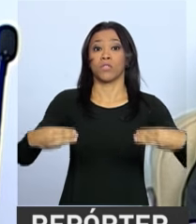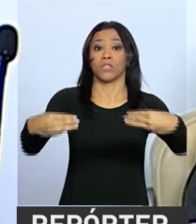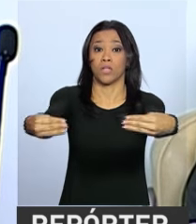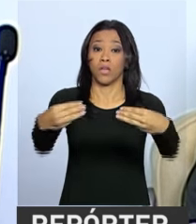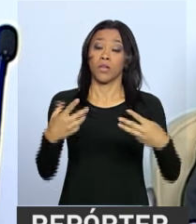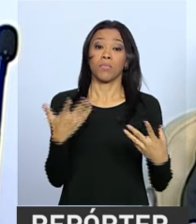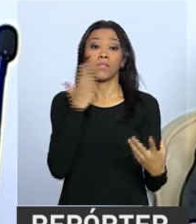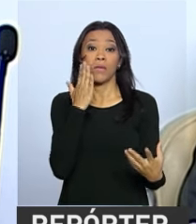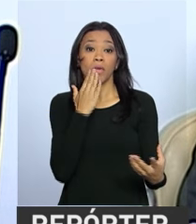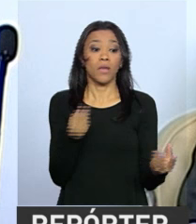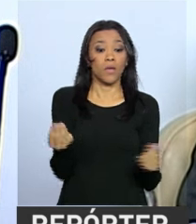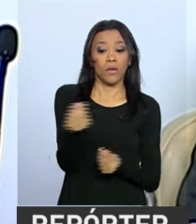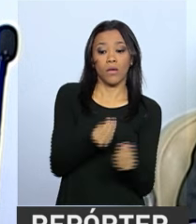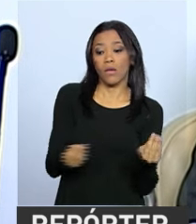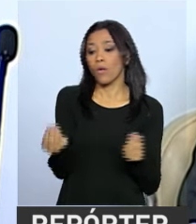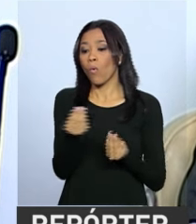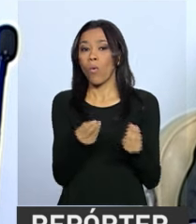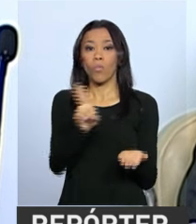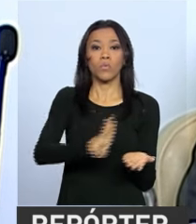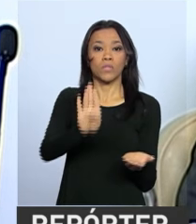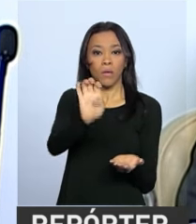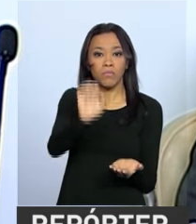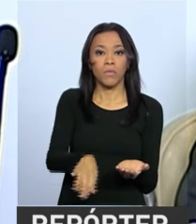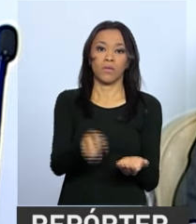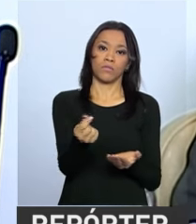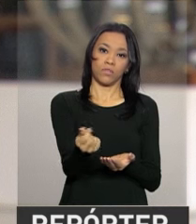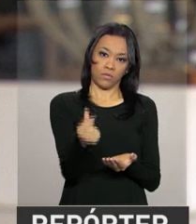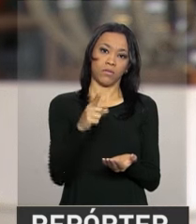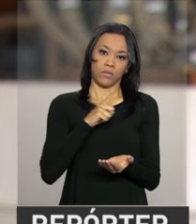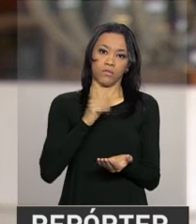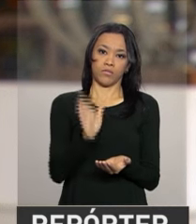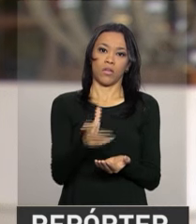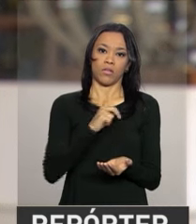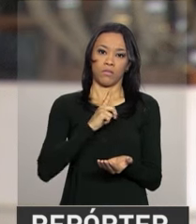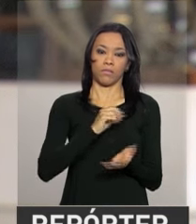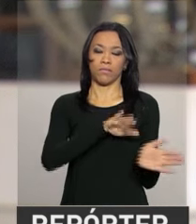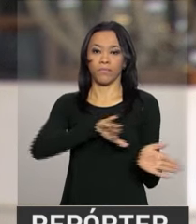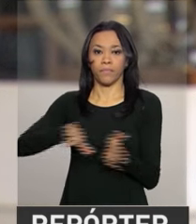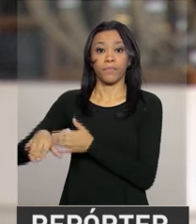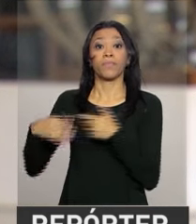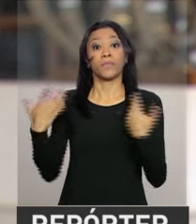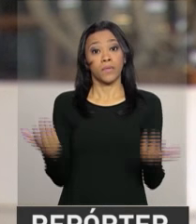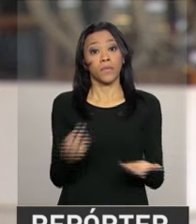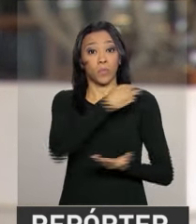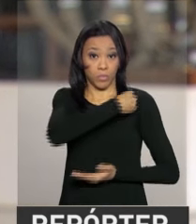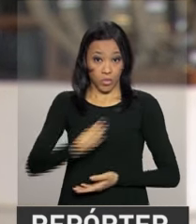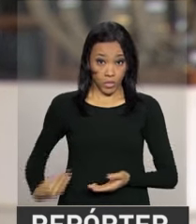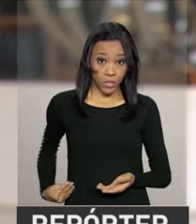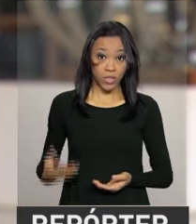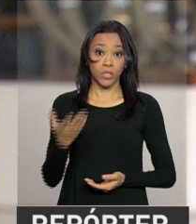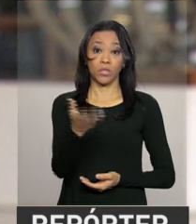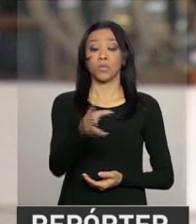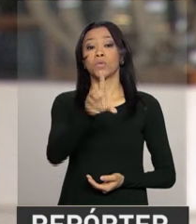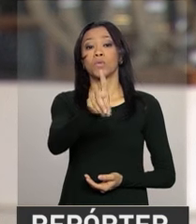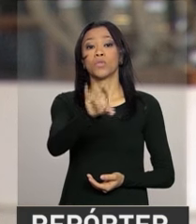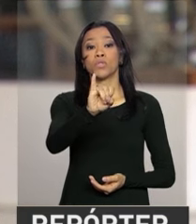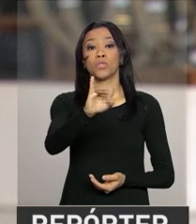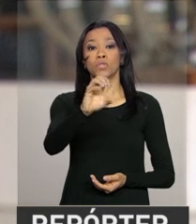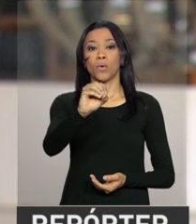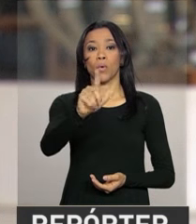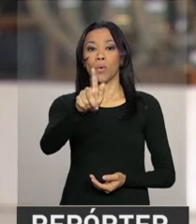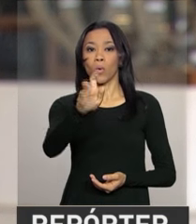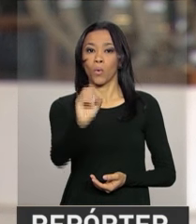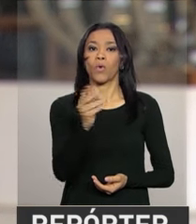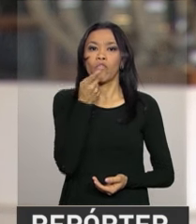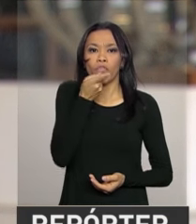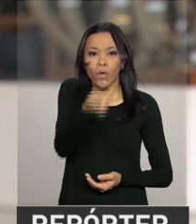mais eficiente possível dos recursos disponíveis o ministro interino do planejamento Diogo Oliveira disse ainda que